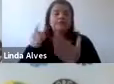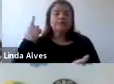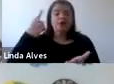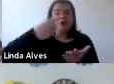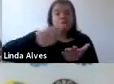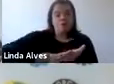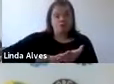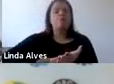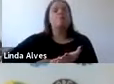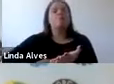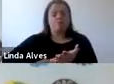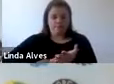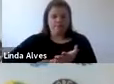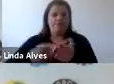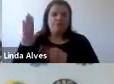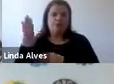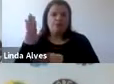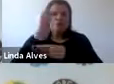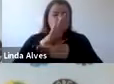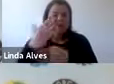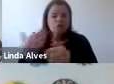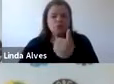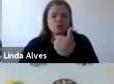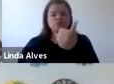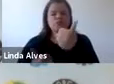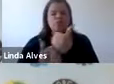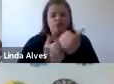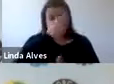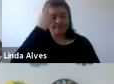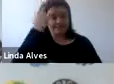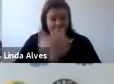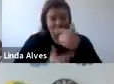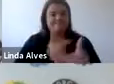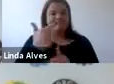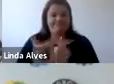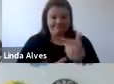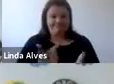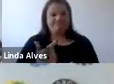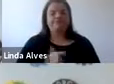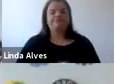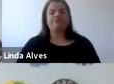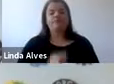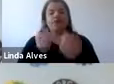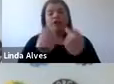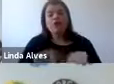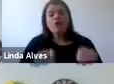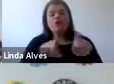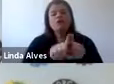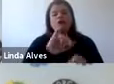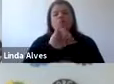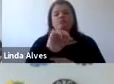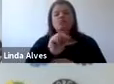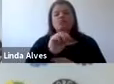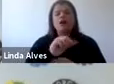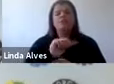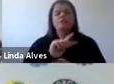né, em dar um segmento para a vida desse trabalhador. Eu quero fazer outra pergunta para você agora, Jamil.